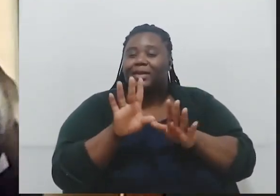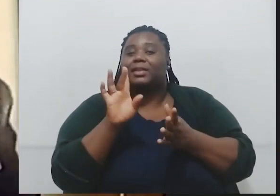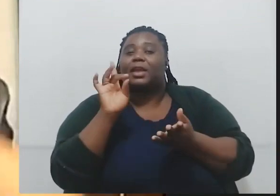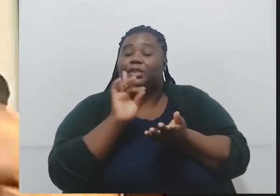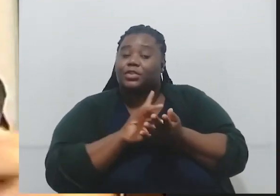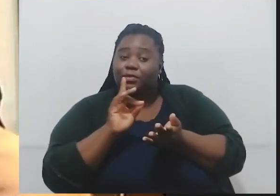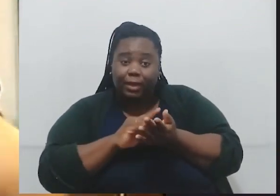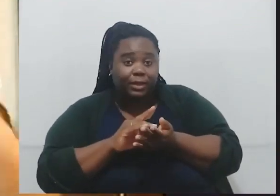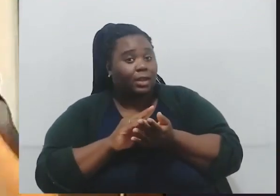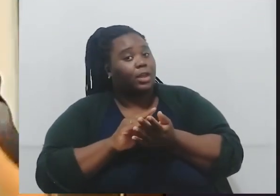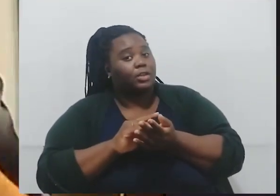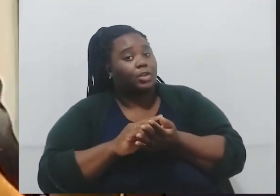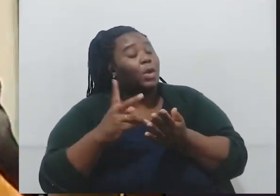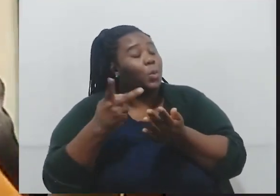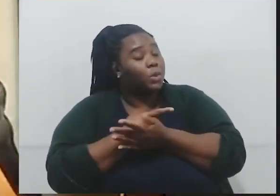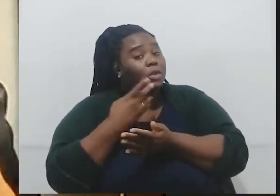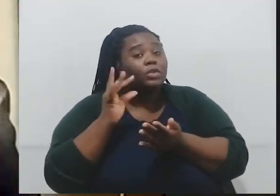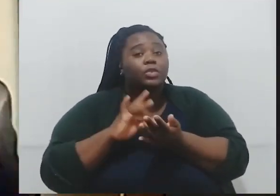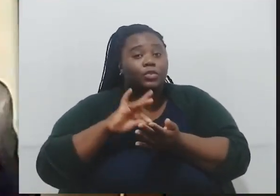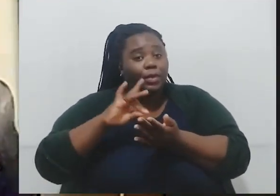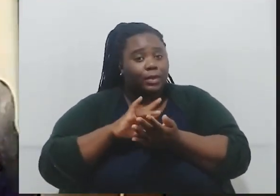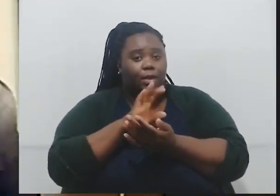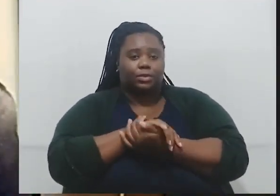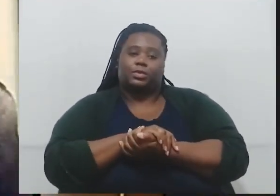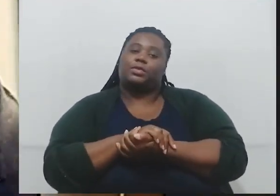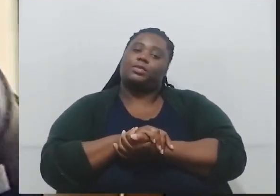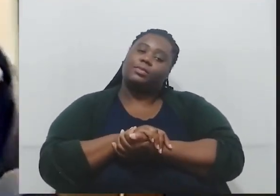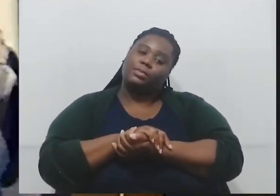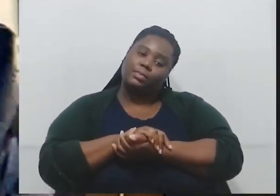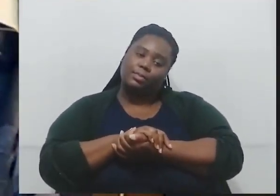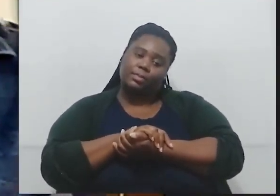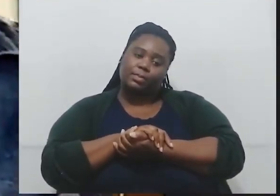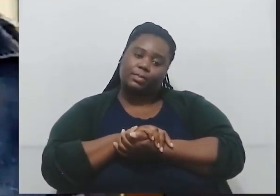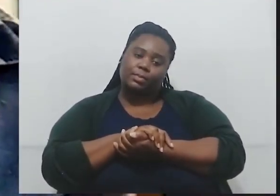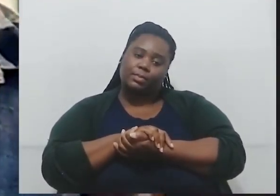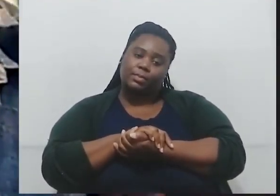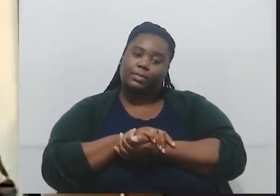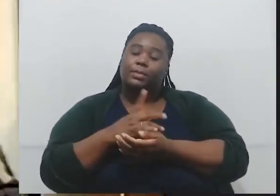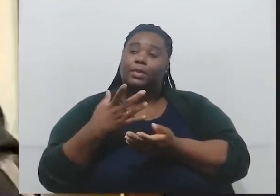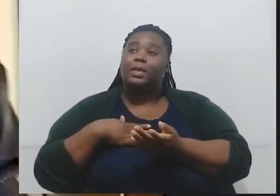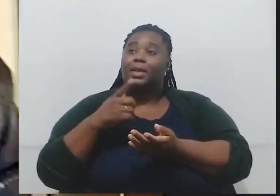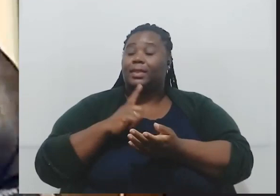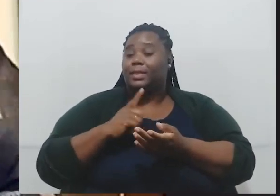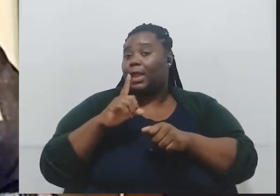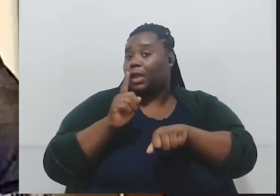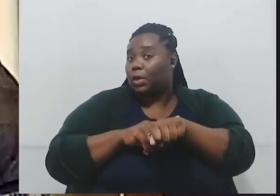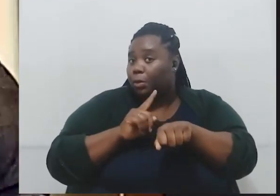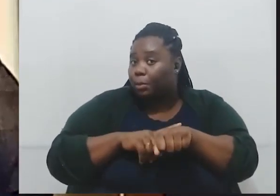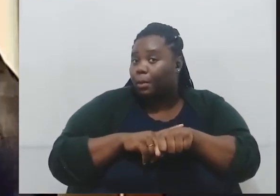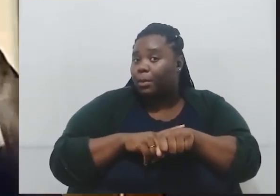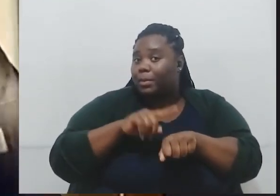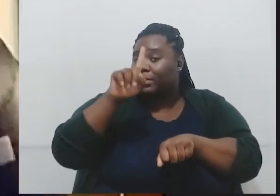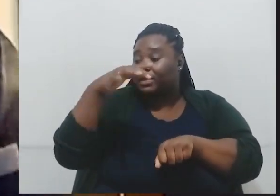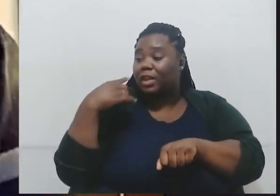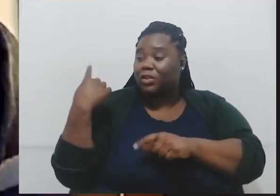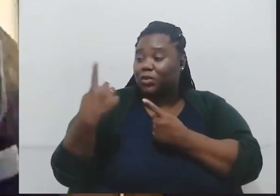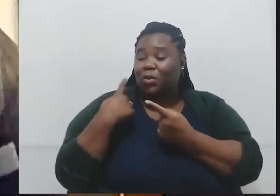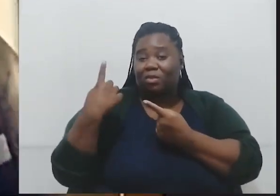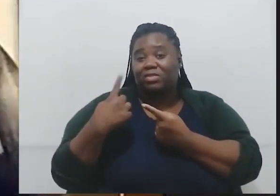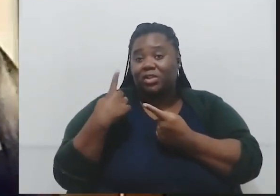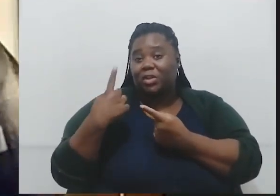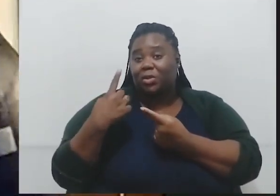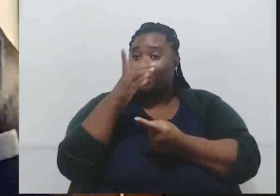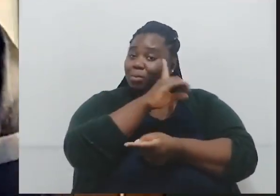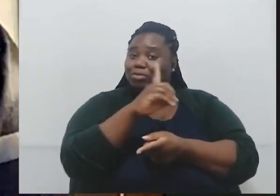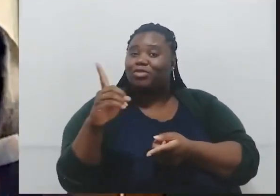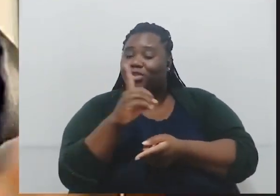essa ideia de que existe um momento que é muito solitário para o diretor, né, assim, porque acho que tem essa solidão, sim,